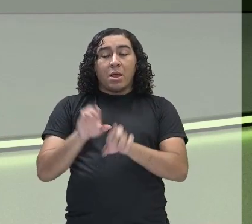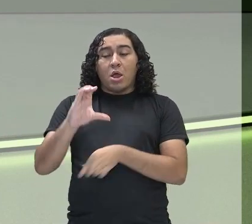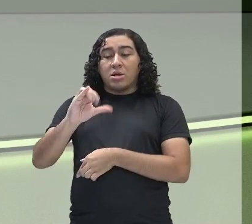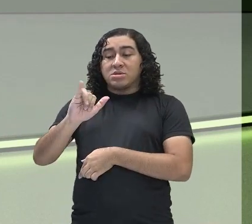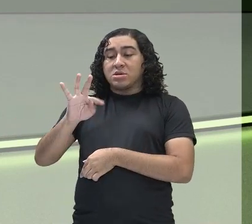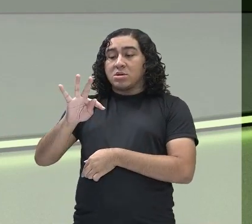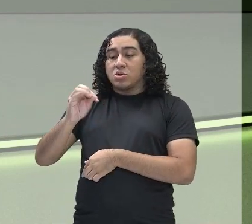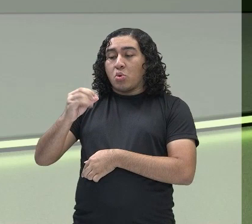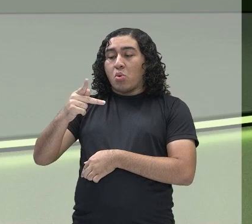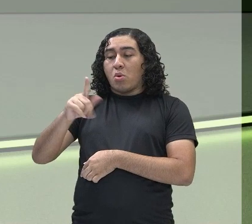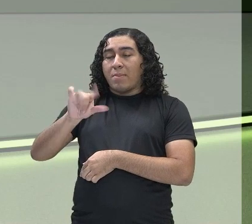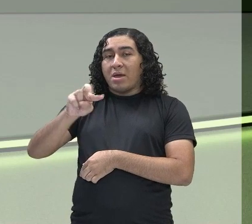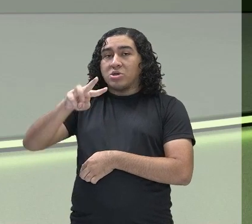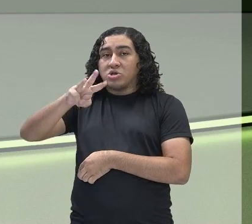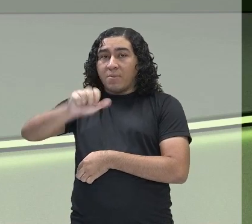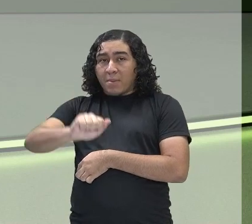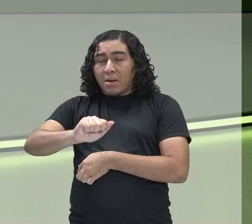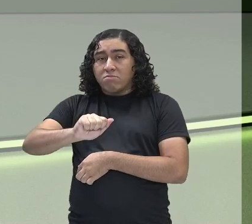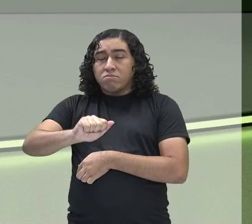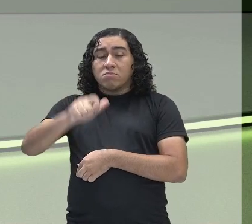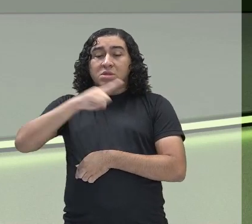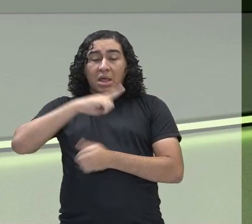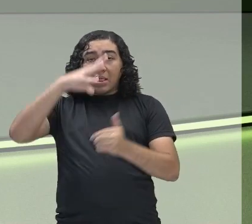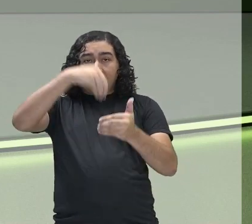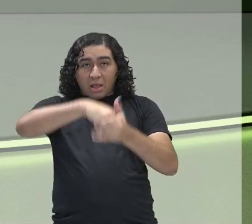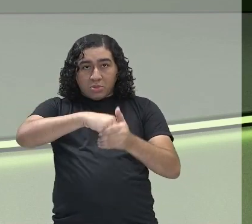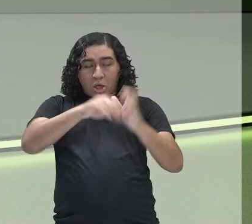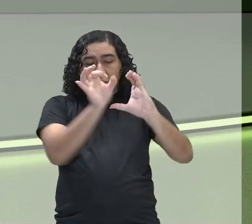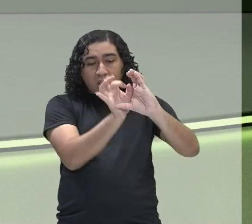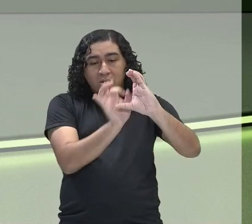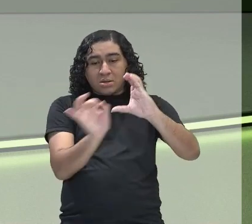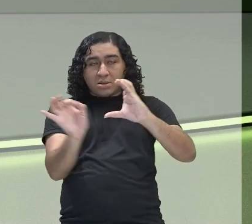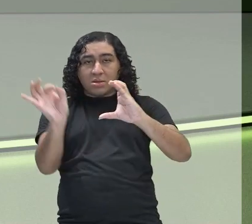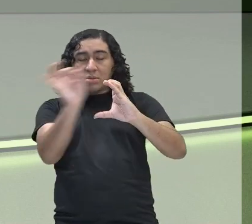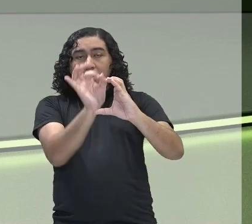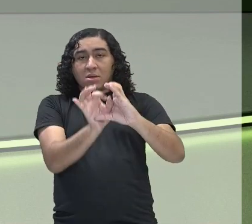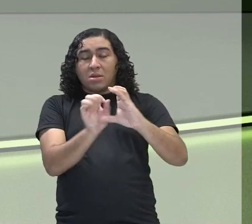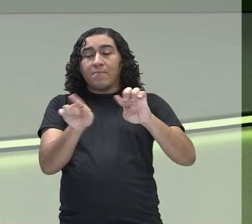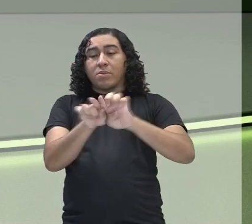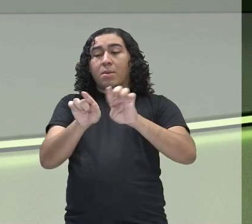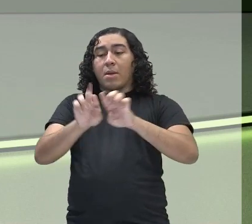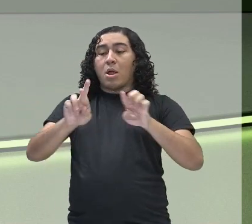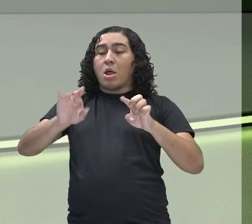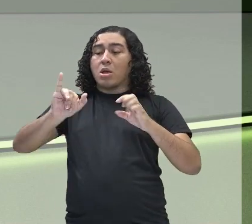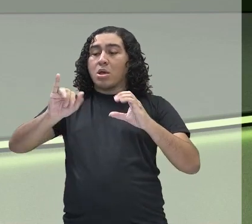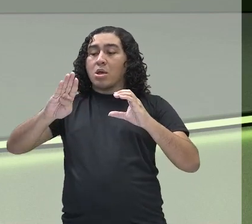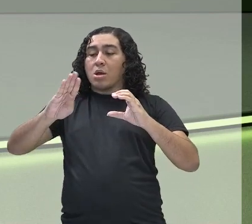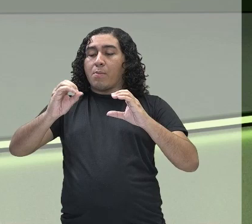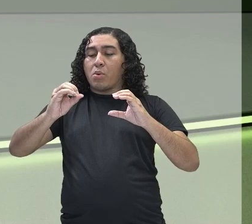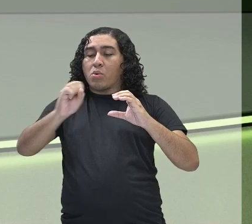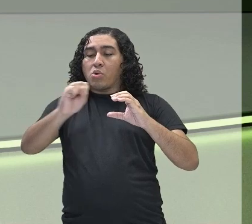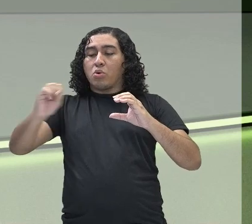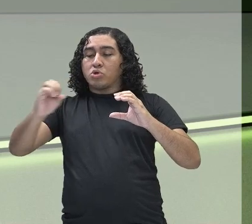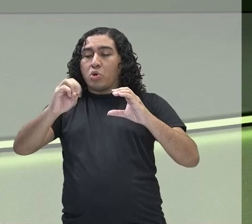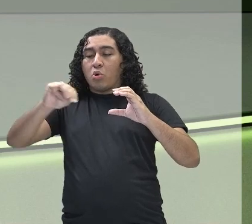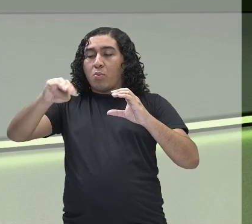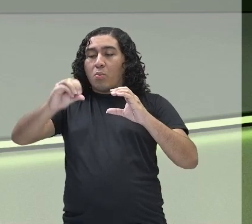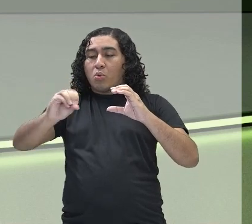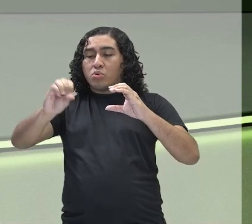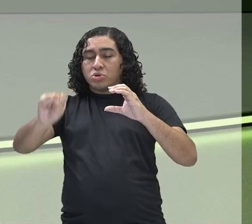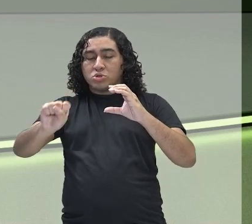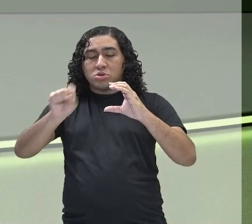DNA e também os ribossomos né organela que faz parte da célula bacteriana ao redor do